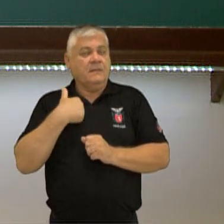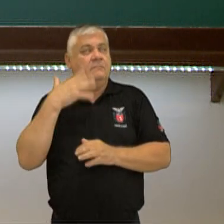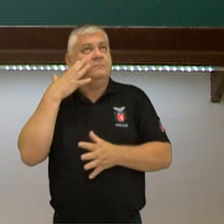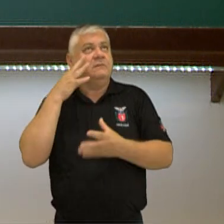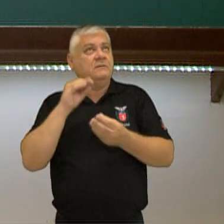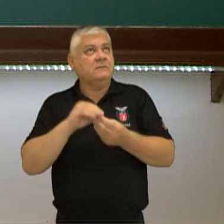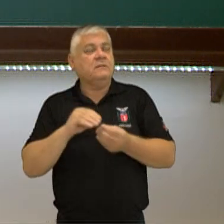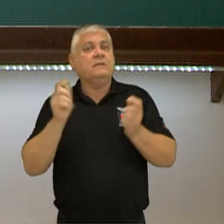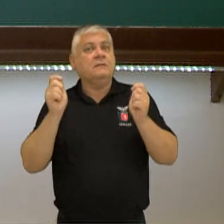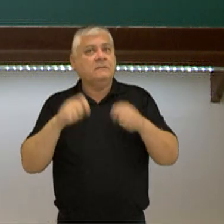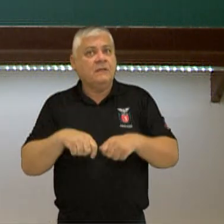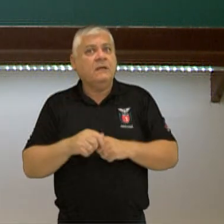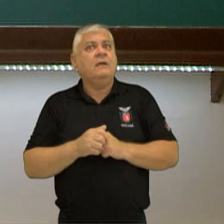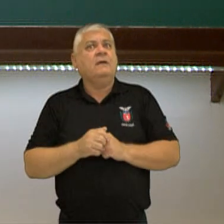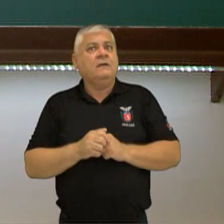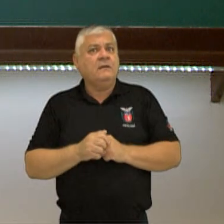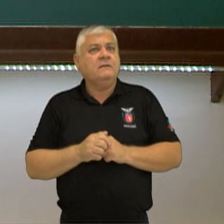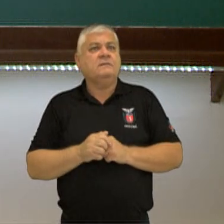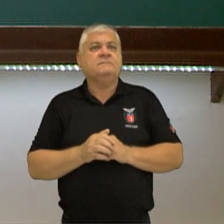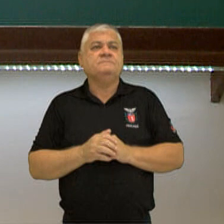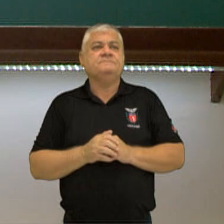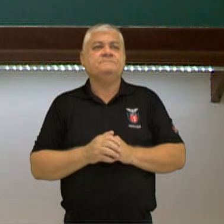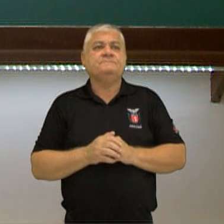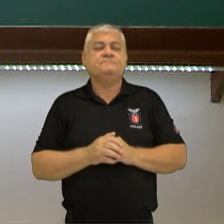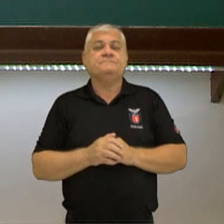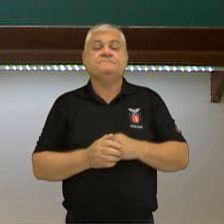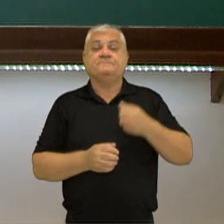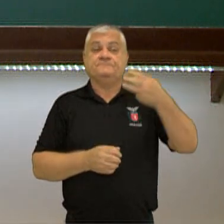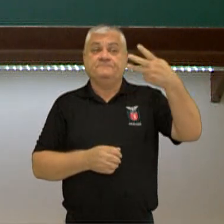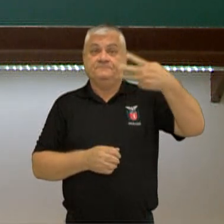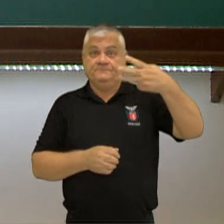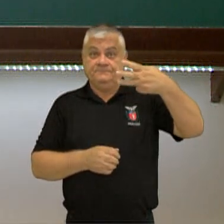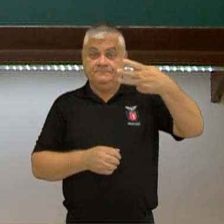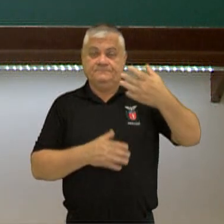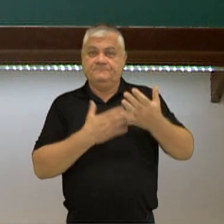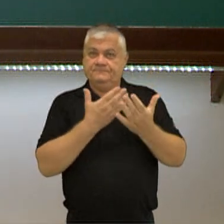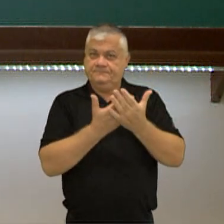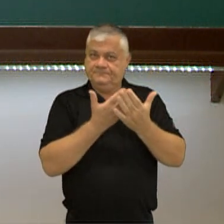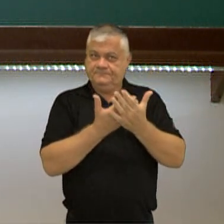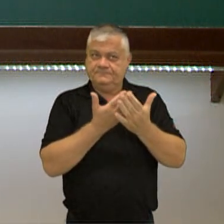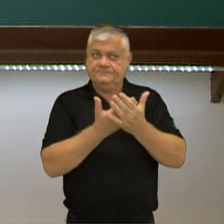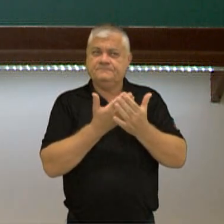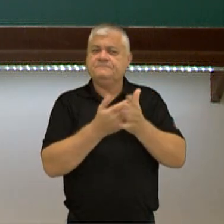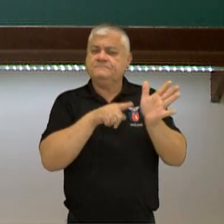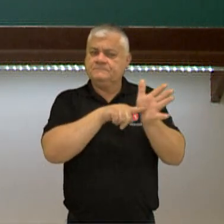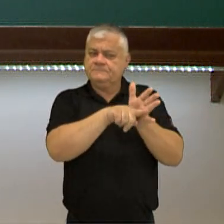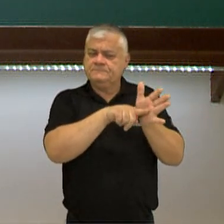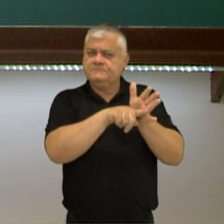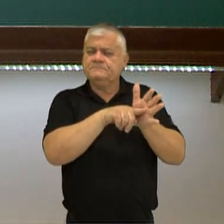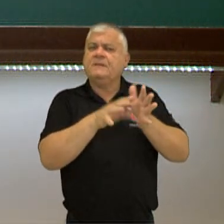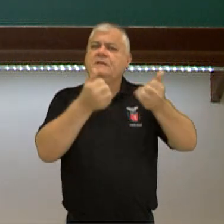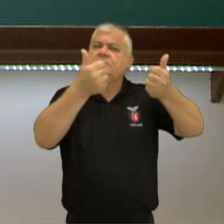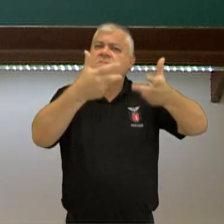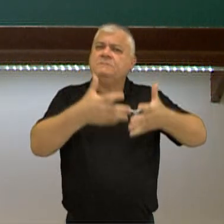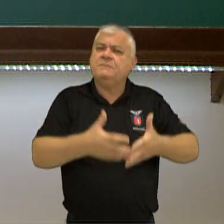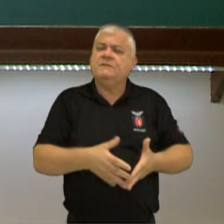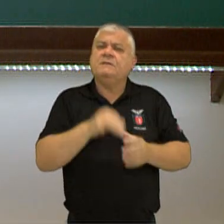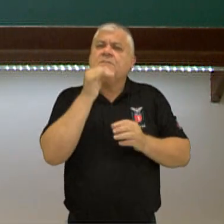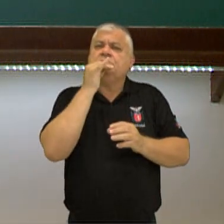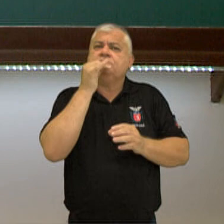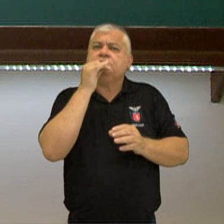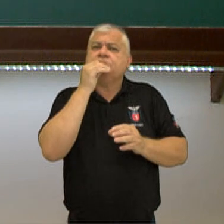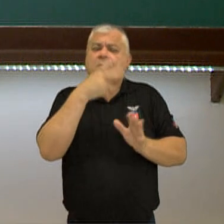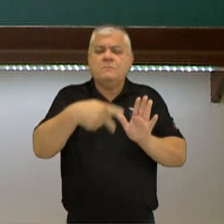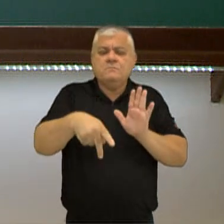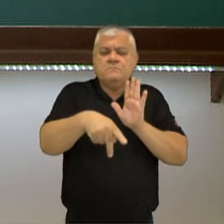posicionamento do heteroátomo, como a gente já conversou. O terceiro postulado, ele nos fala a respeito da